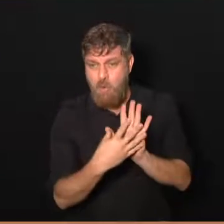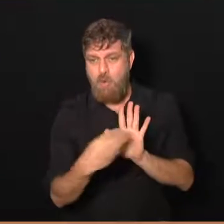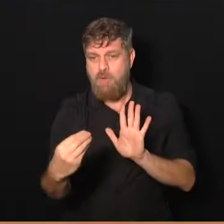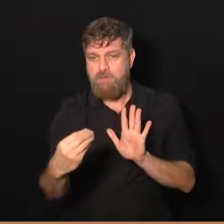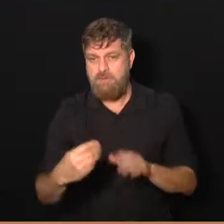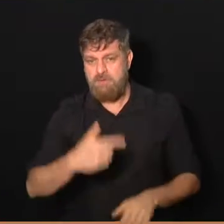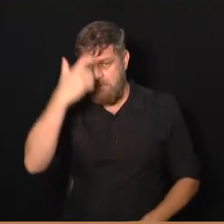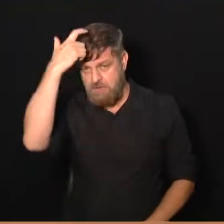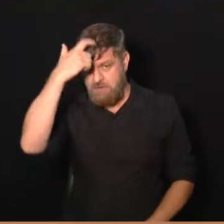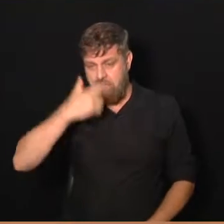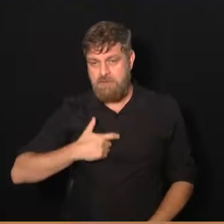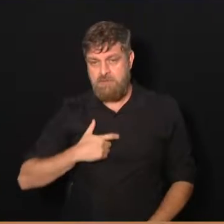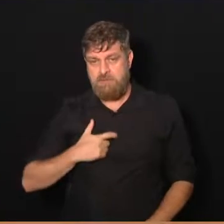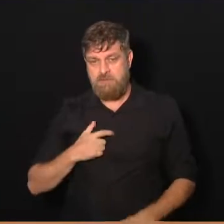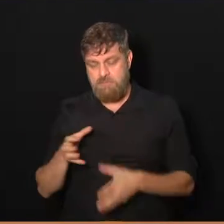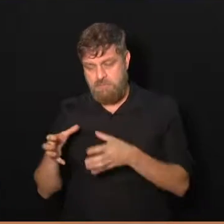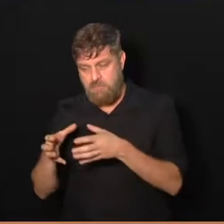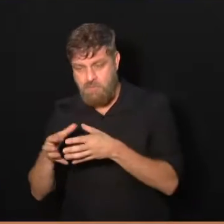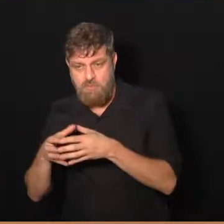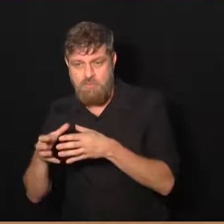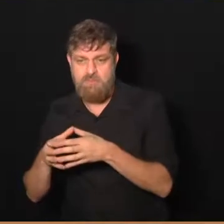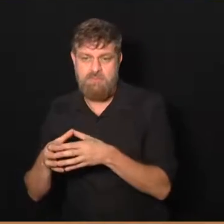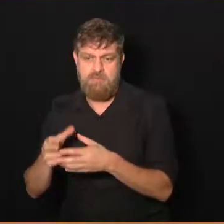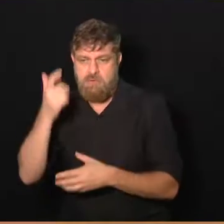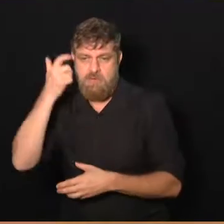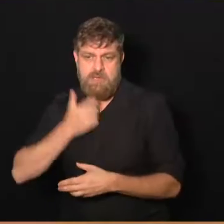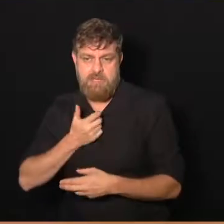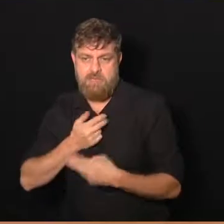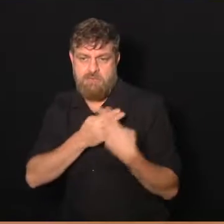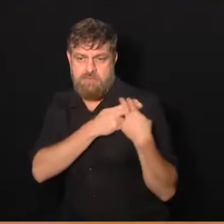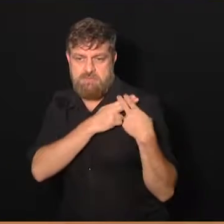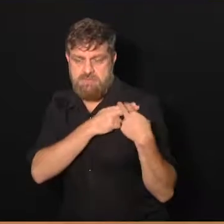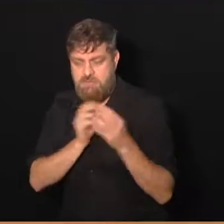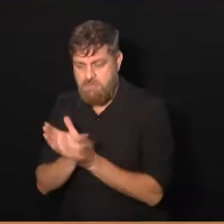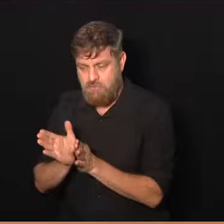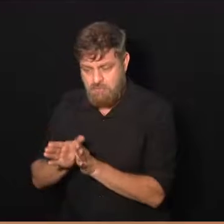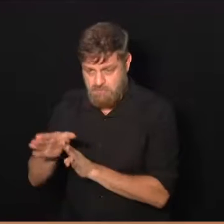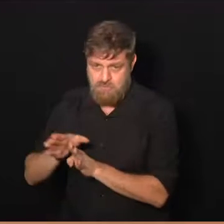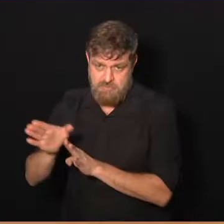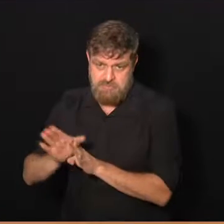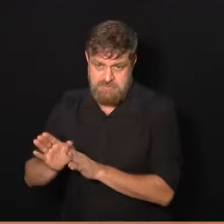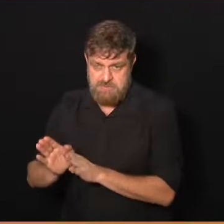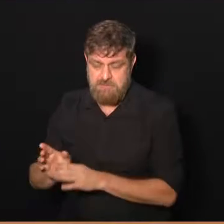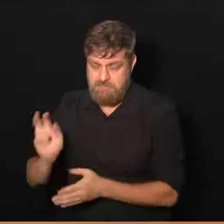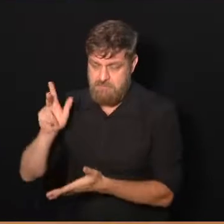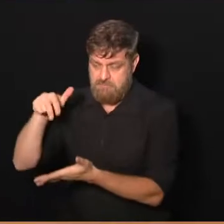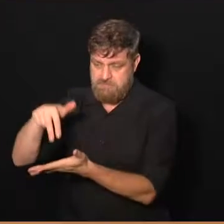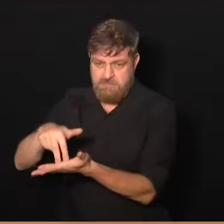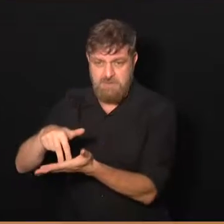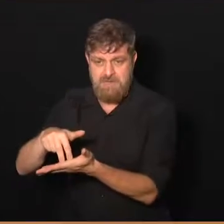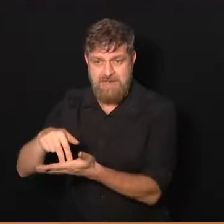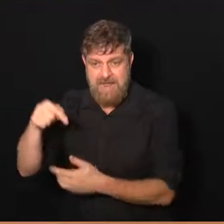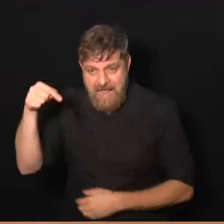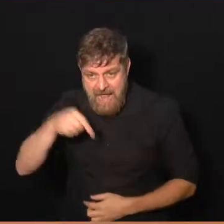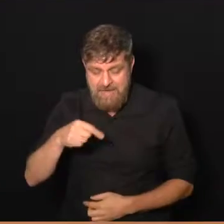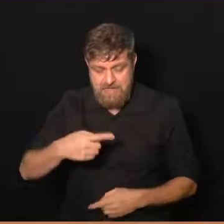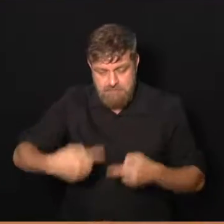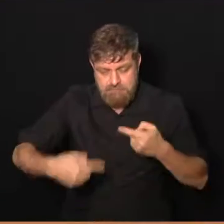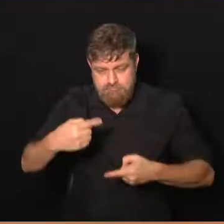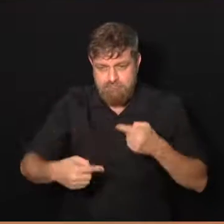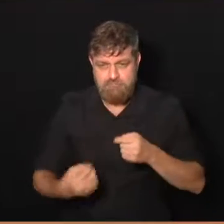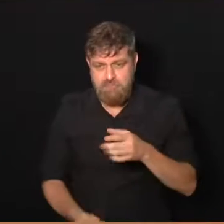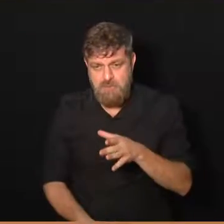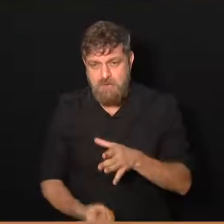pela ANAMA, eu poderia estar como conselheiro municipal apenas, mas eu acho que o que pode nascer aqui pode ser